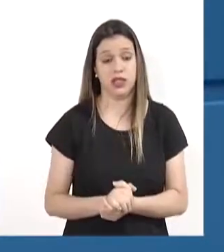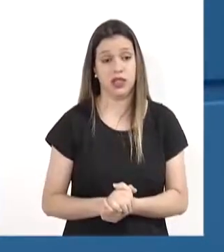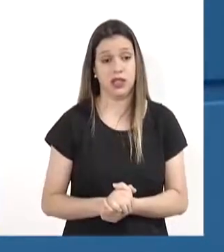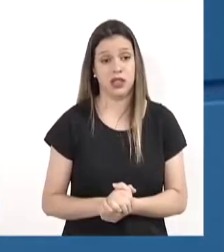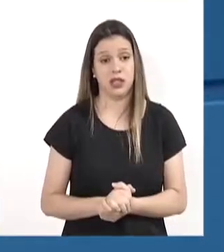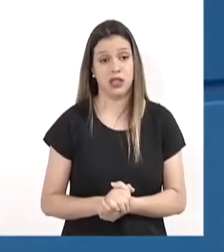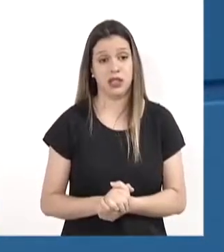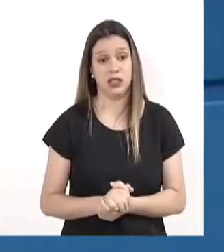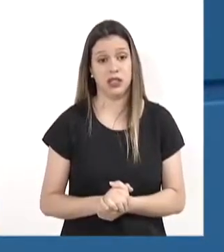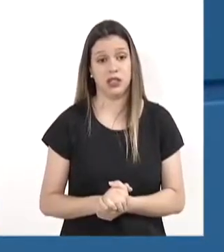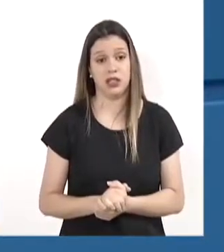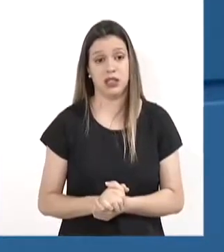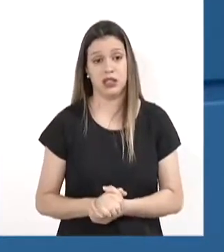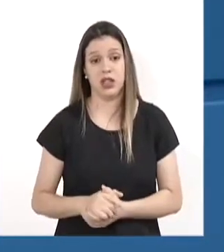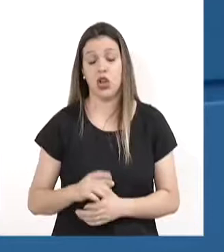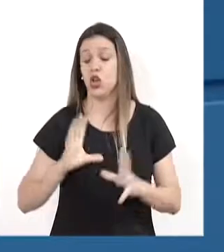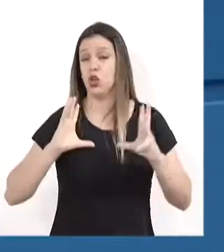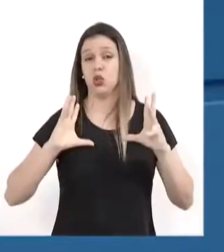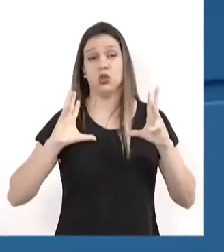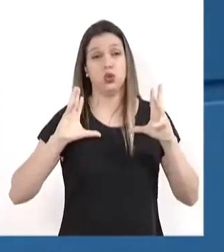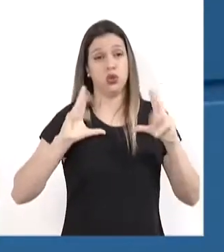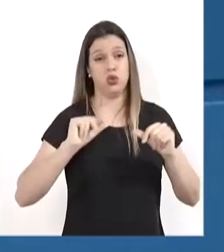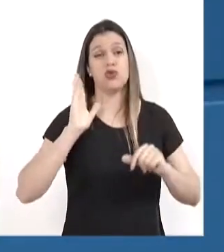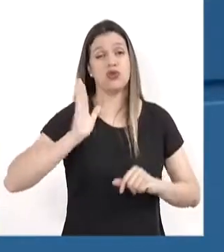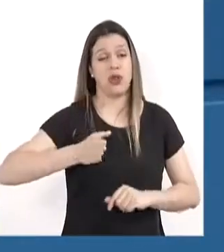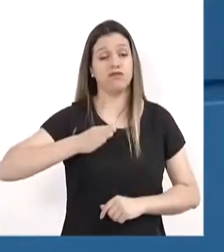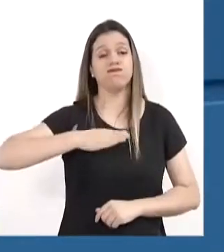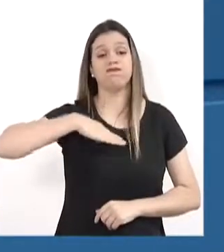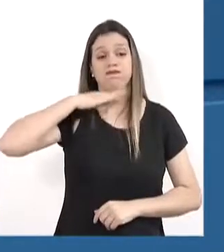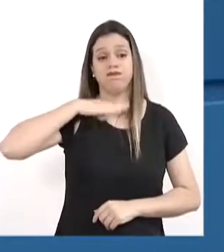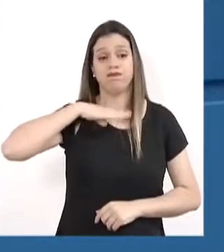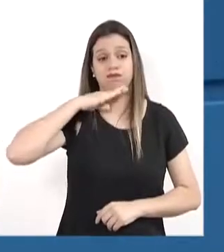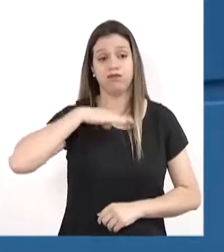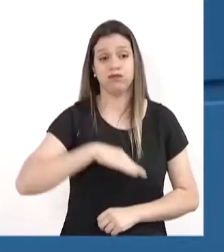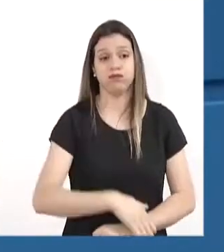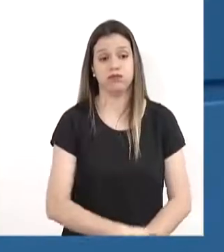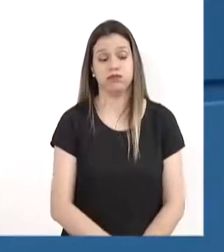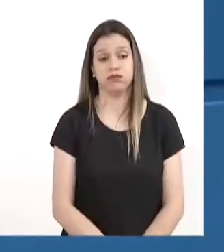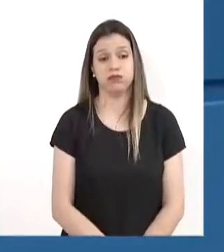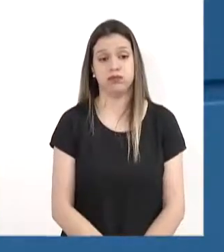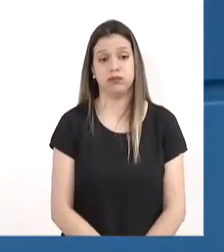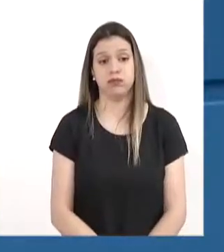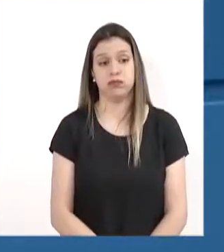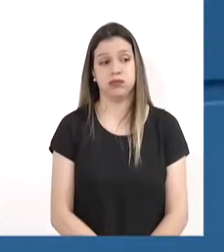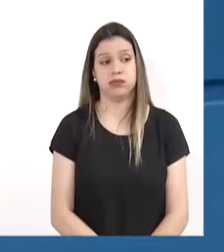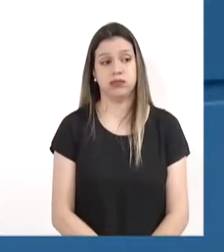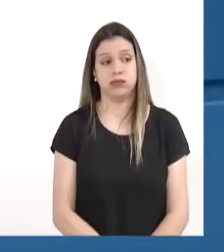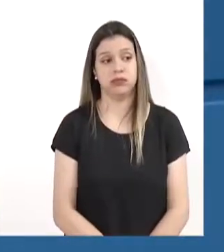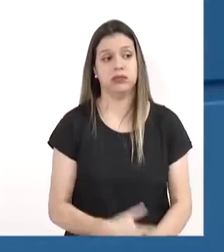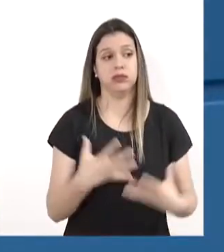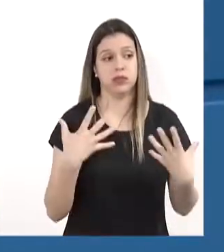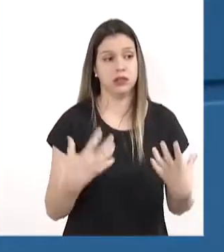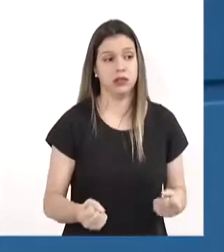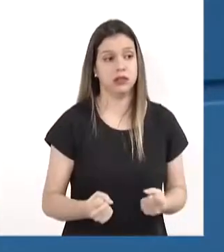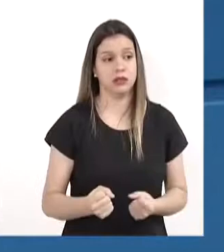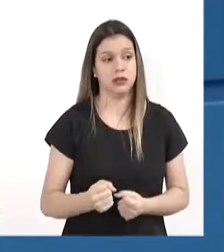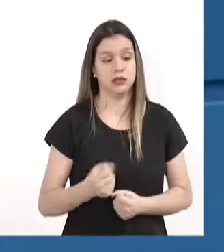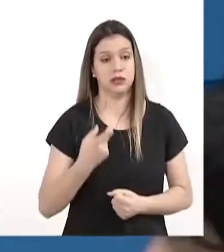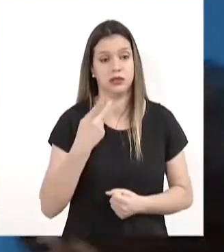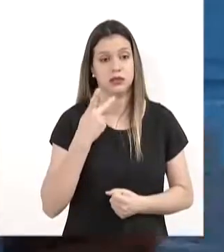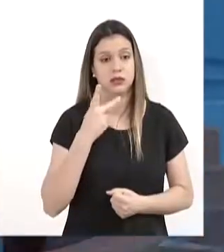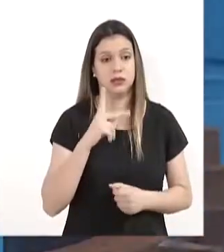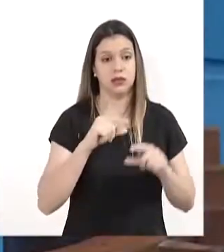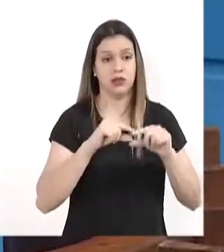só o senhor. Nós estamos todos, como o senhor disse aqui, eu vou repetir a sua fala. Respeito a posição de Vossa Excelência. Estão de